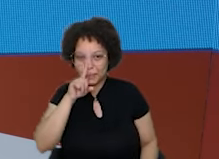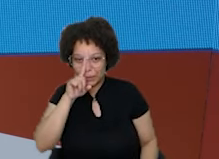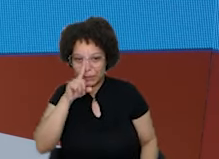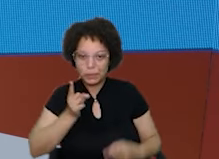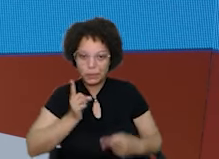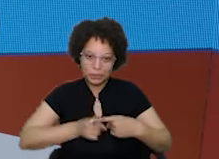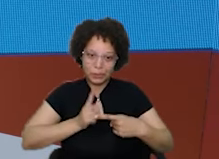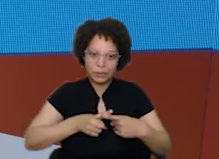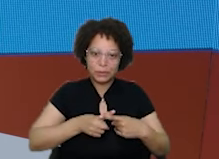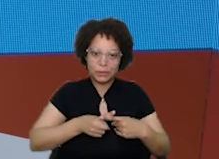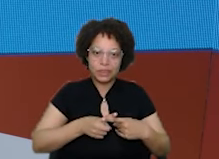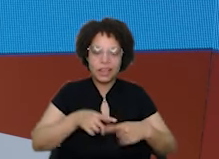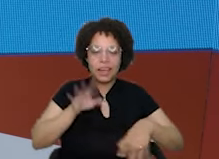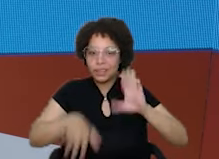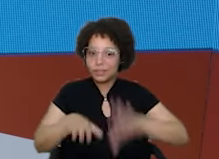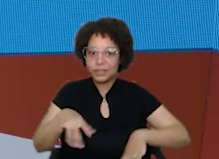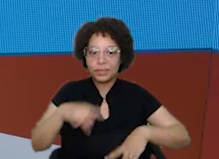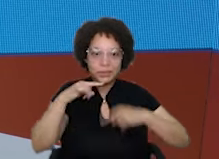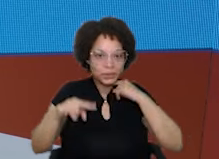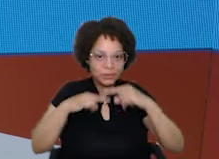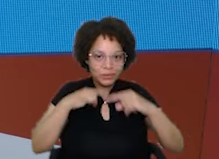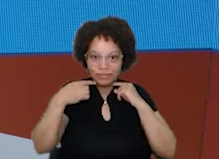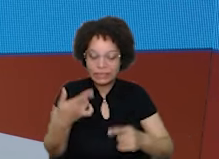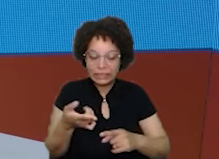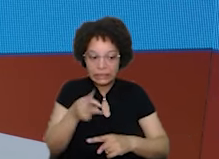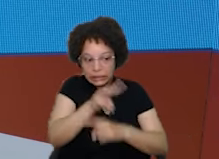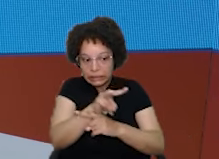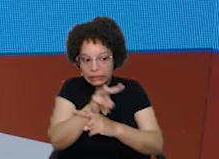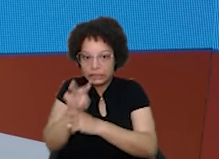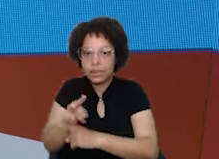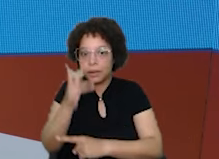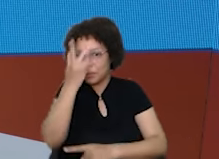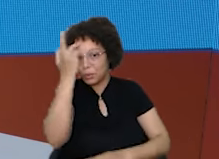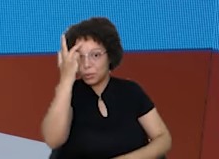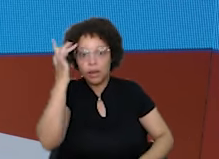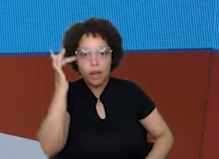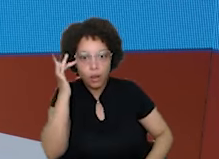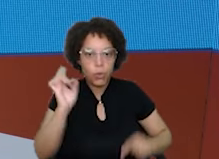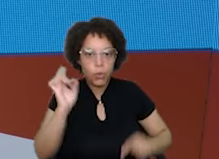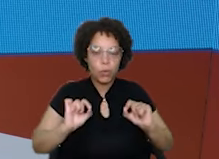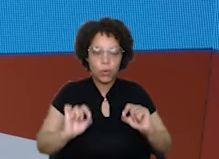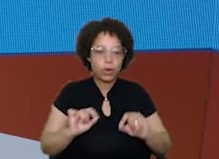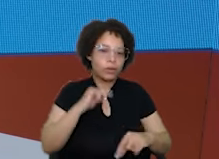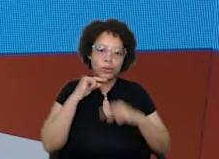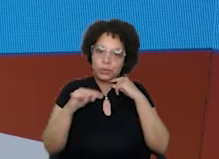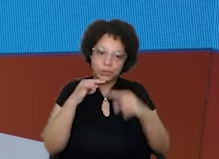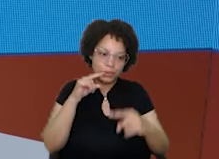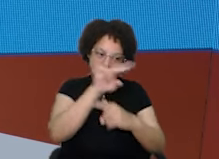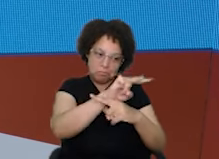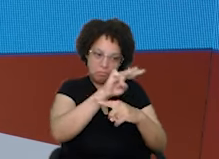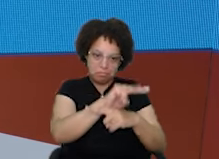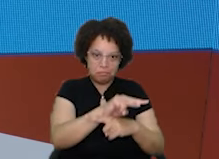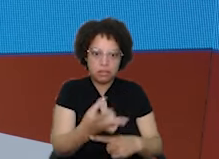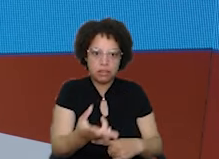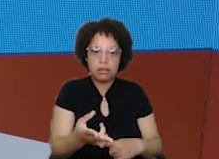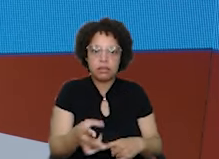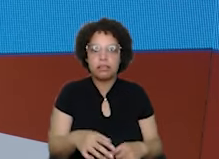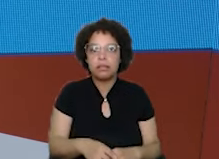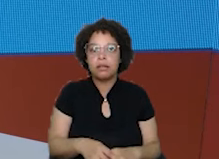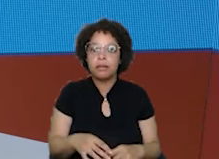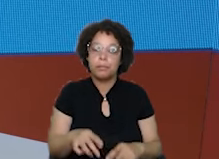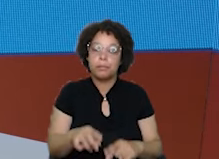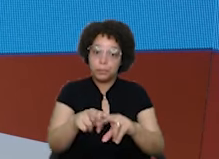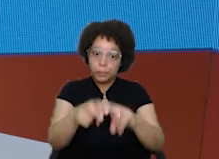gente não consegue controlar exatamente o que os outros acham da gente e se posicionam sobre os nossos negócios por isso que é